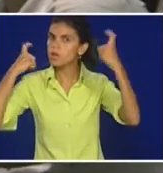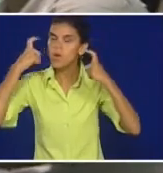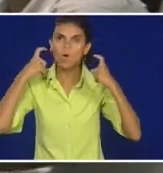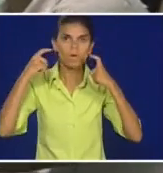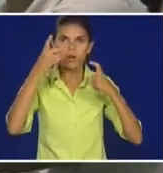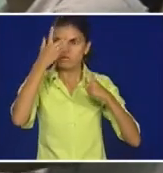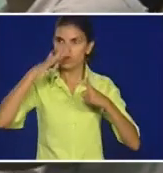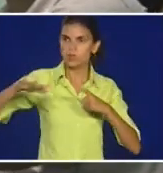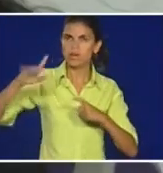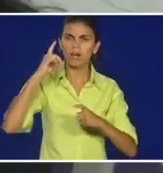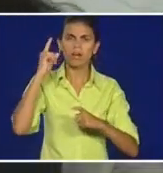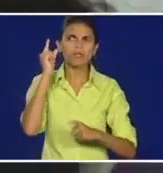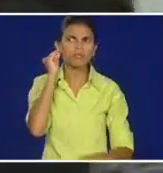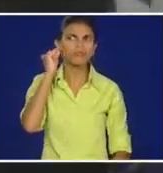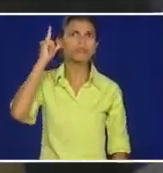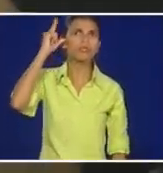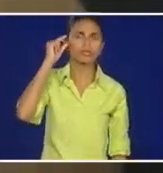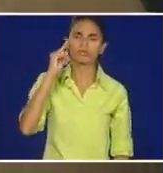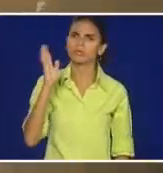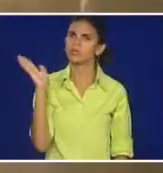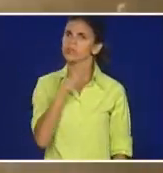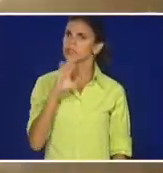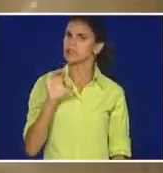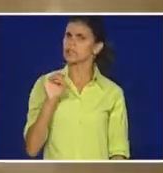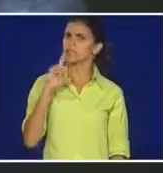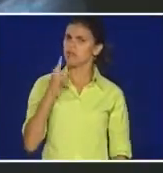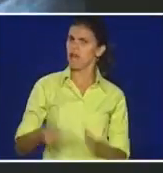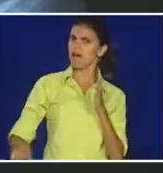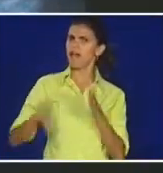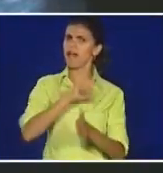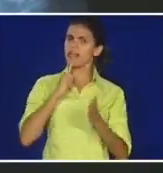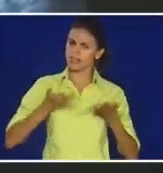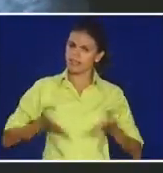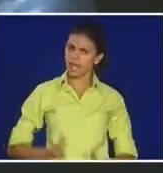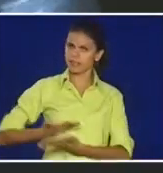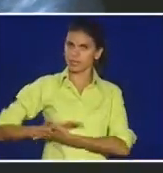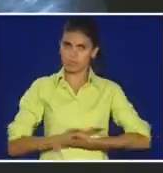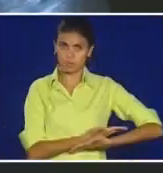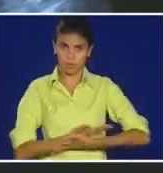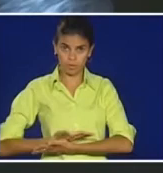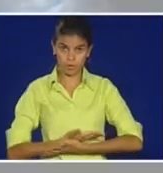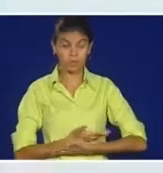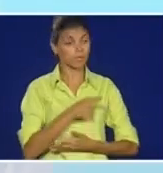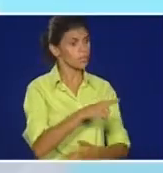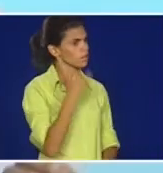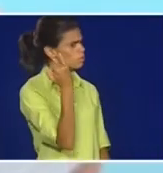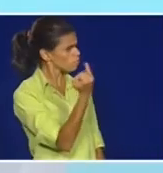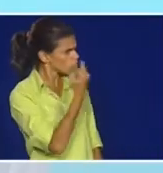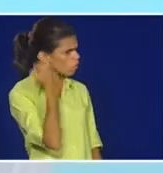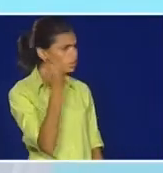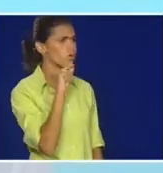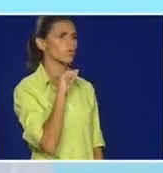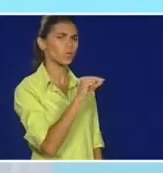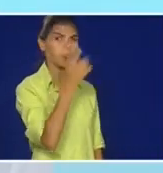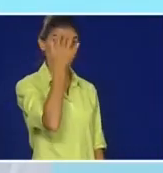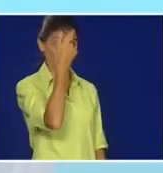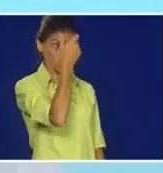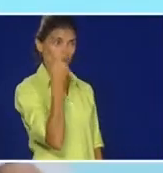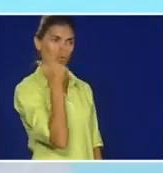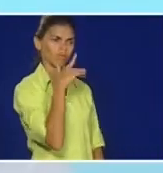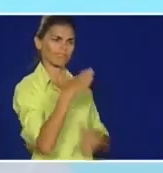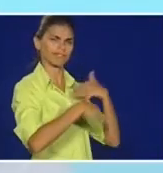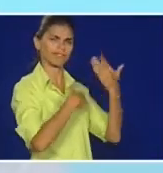A preocupação com a audição deve começar muito cedo, antes mesmo do nascimento. É extremamente importante que